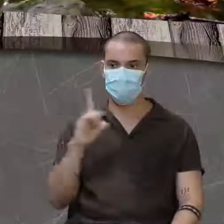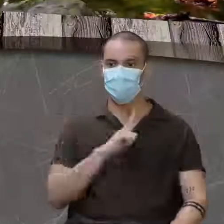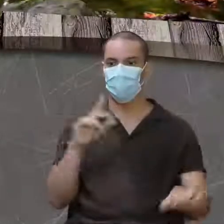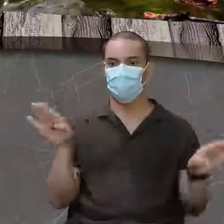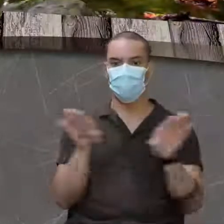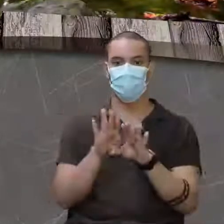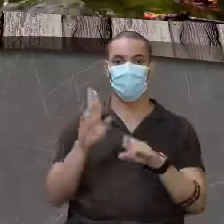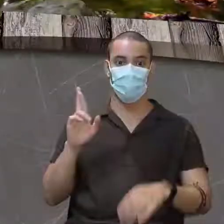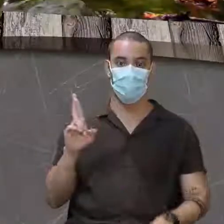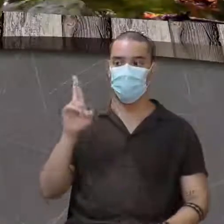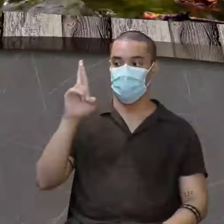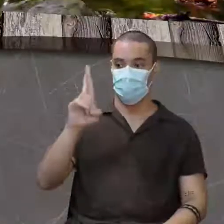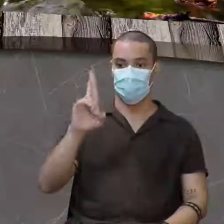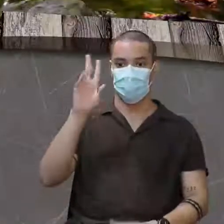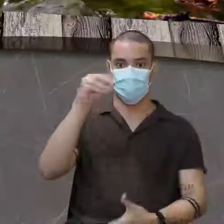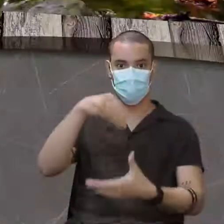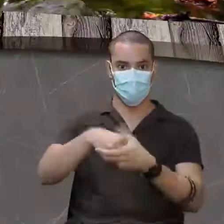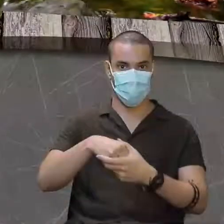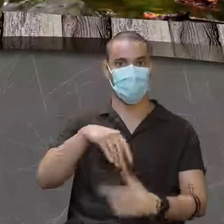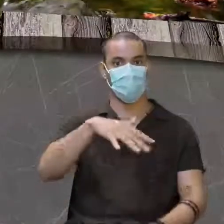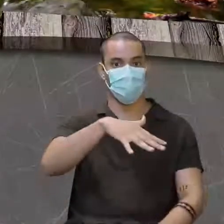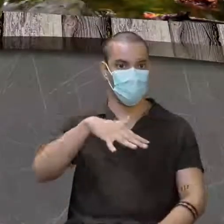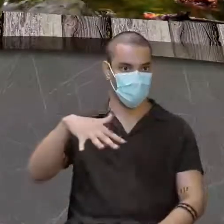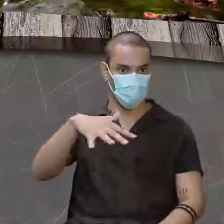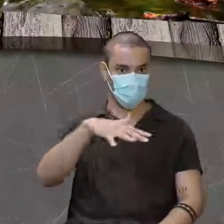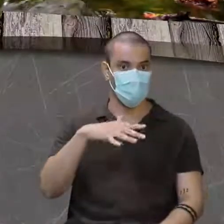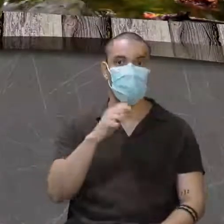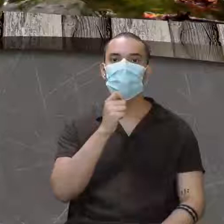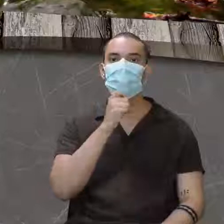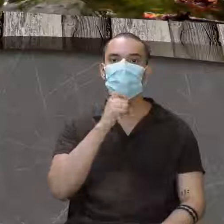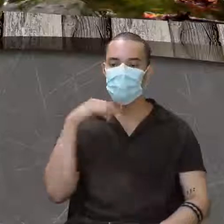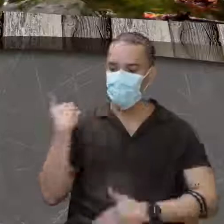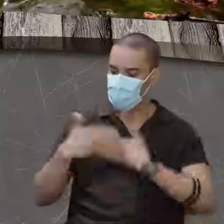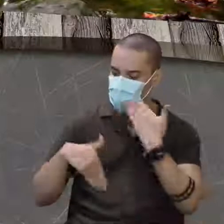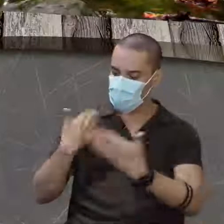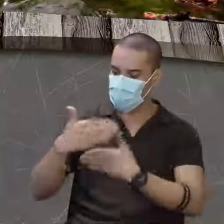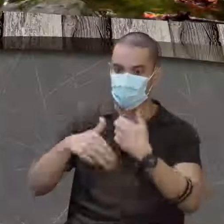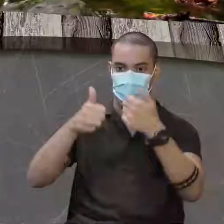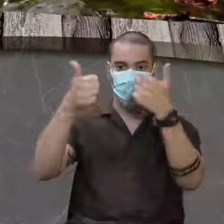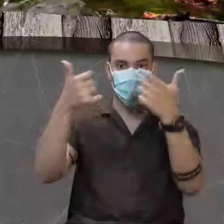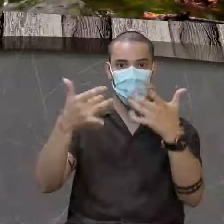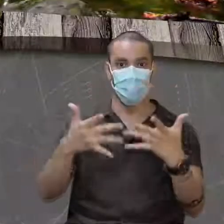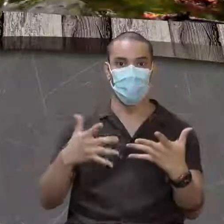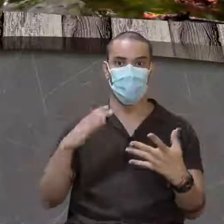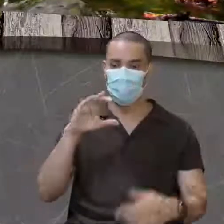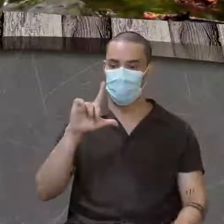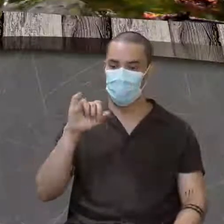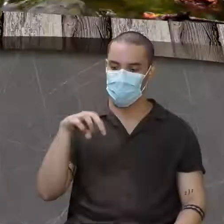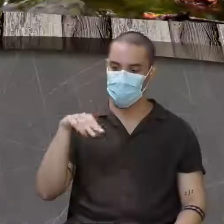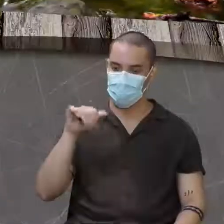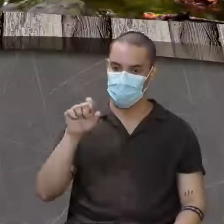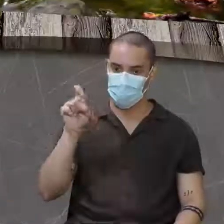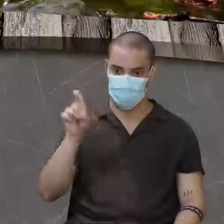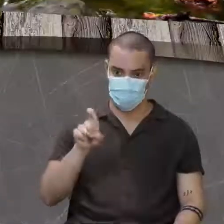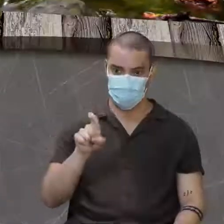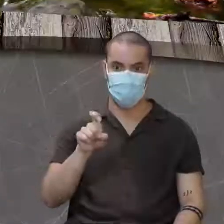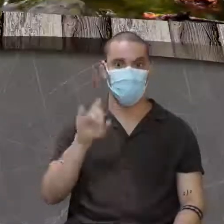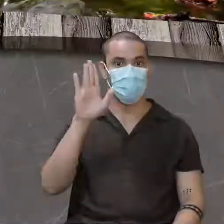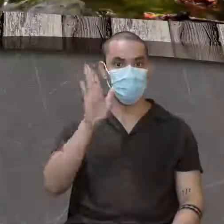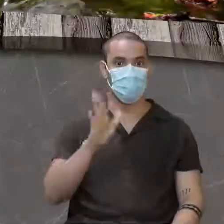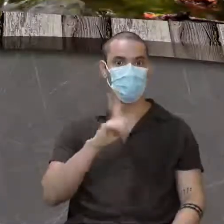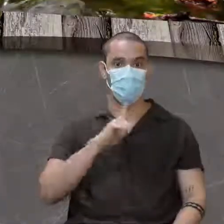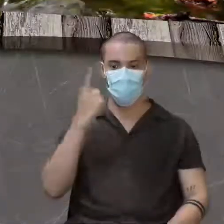desses representantes nesse ambiente que está em desenvolvimento, e agora a gente está falando da comunidade clímax, né, que chegou ao